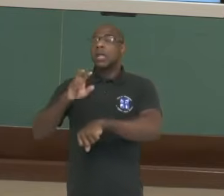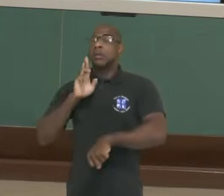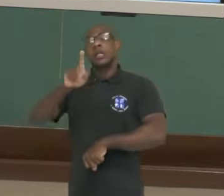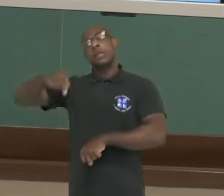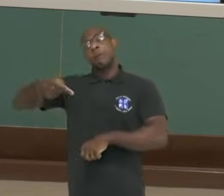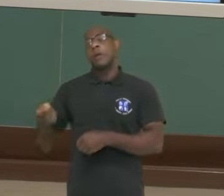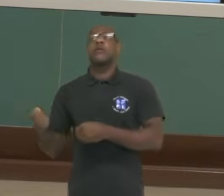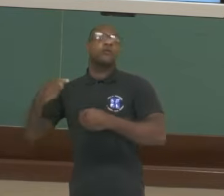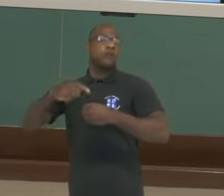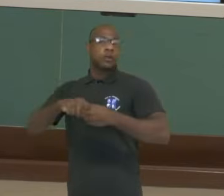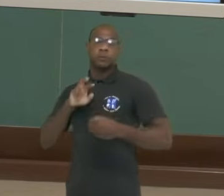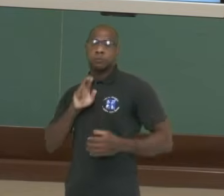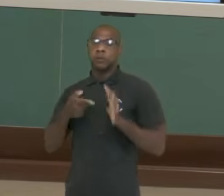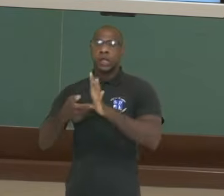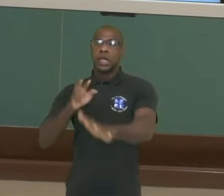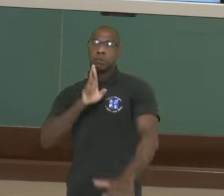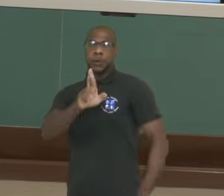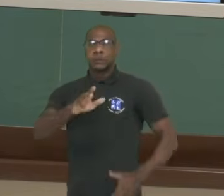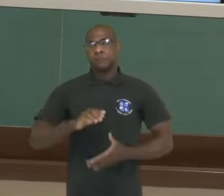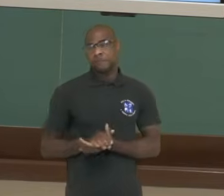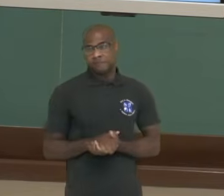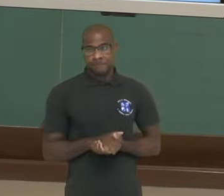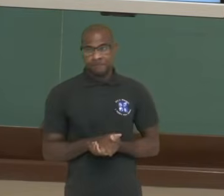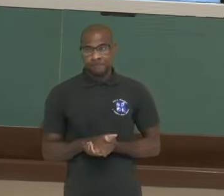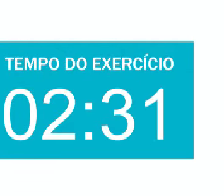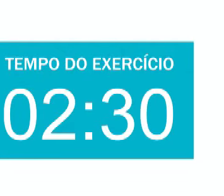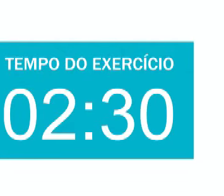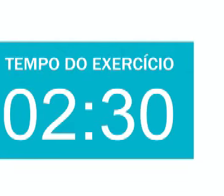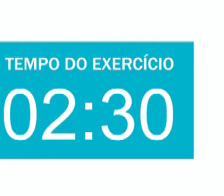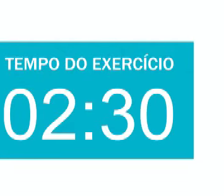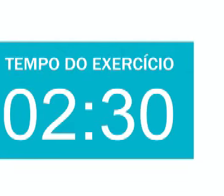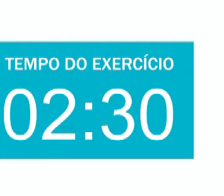gente já volta para conferir até daqui a pouco.